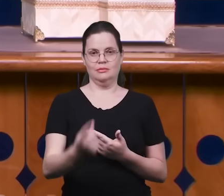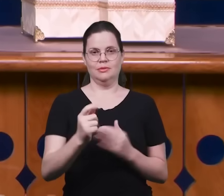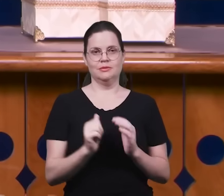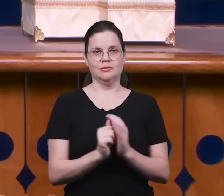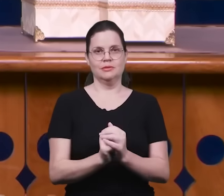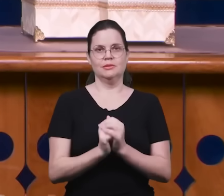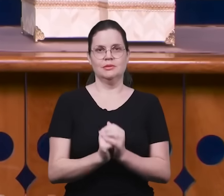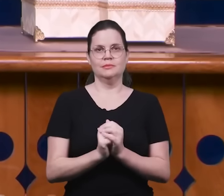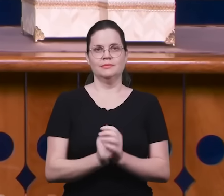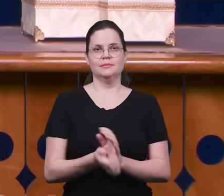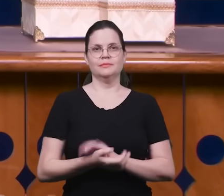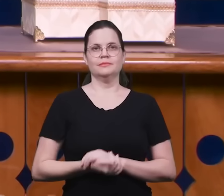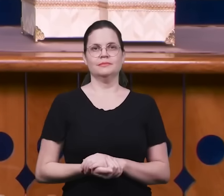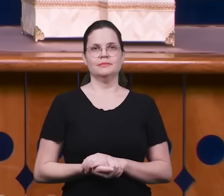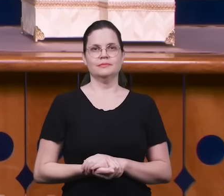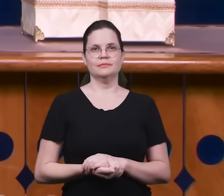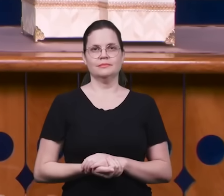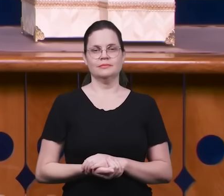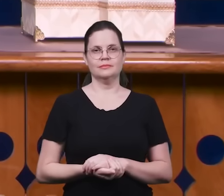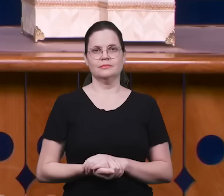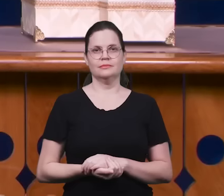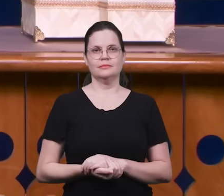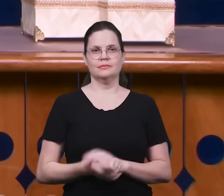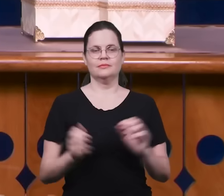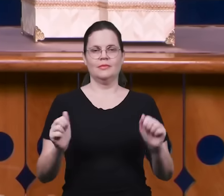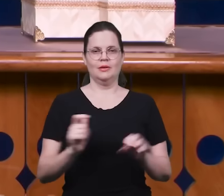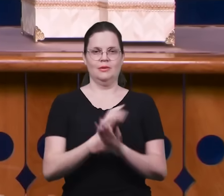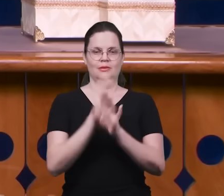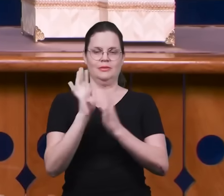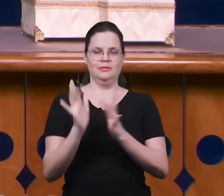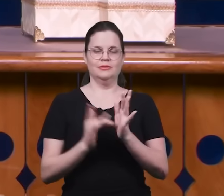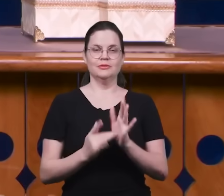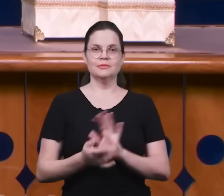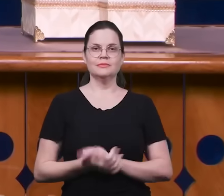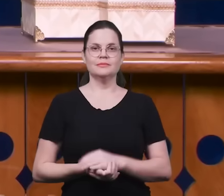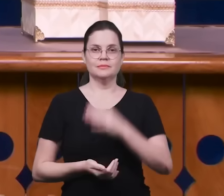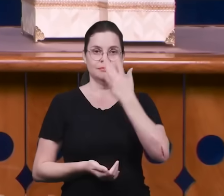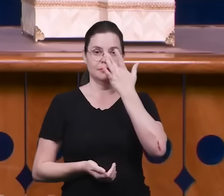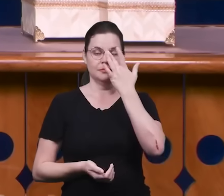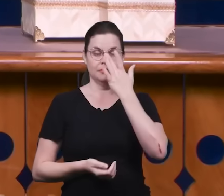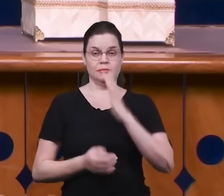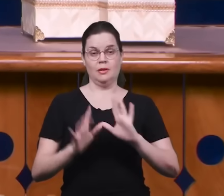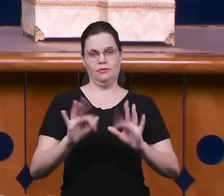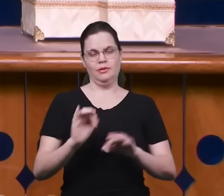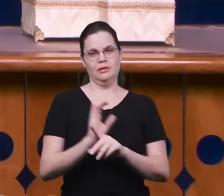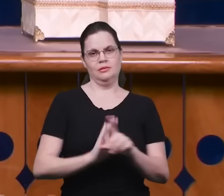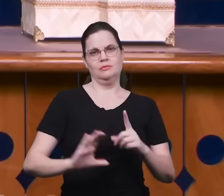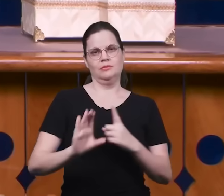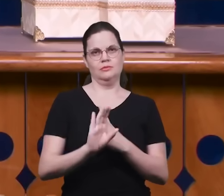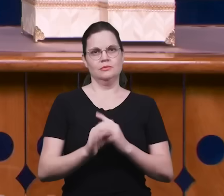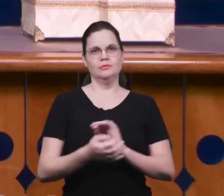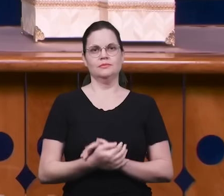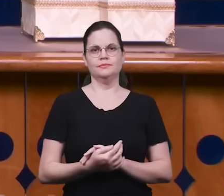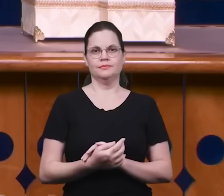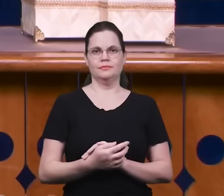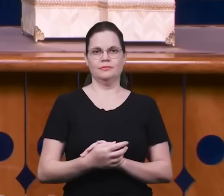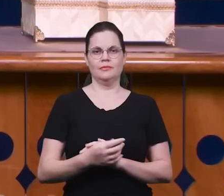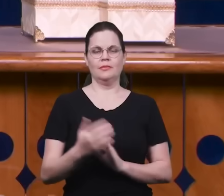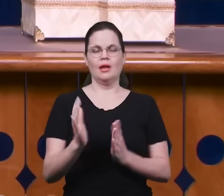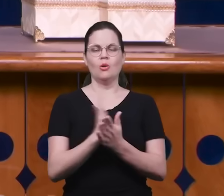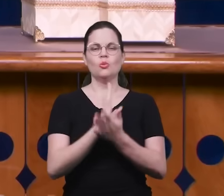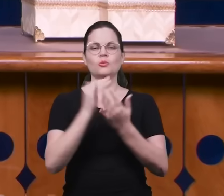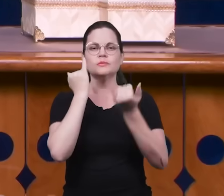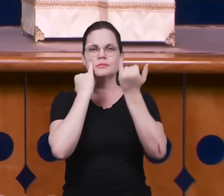sempre. Amém. Glória a Jesus. O nosso culto está assim encerrado, só tenho mais alguns avisos para